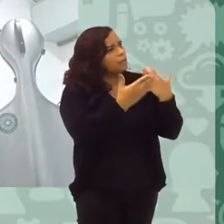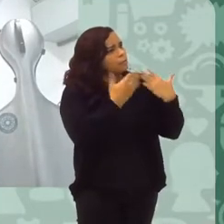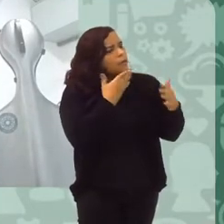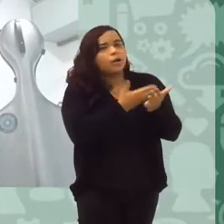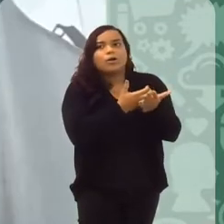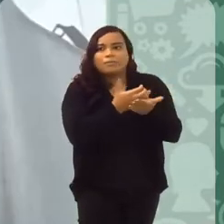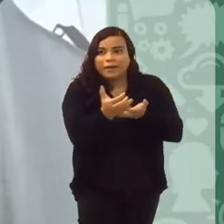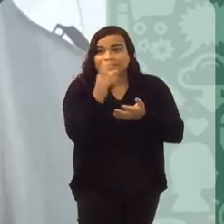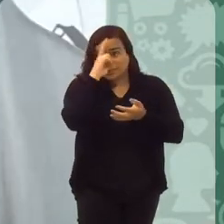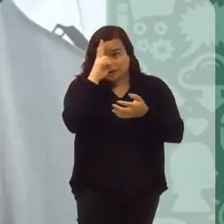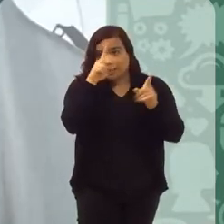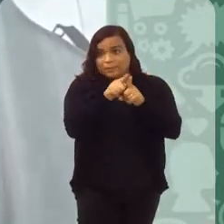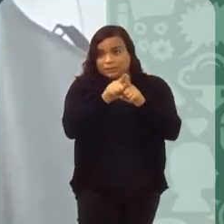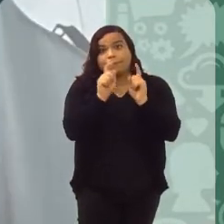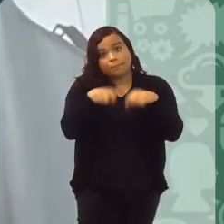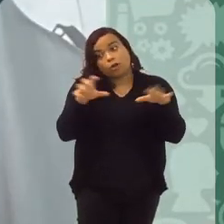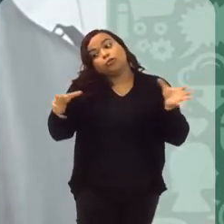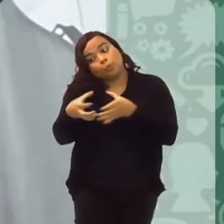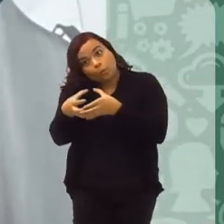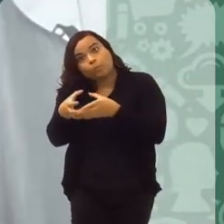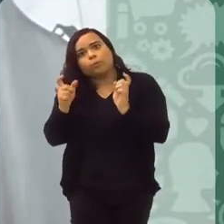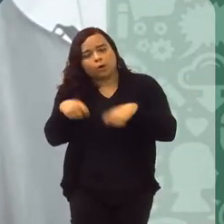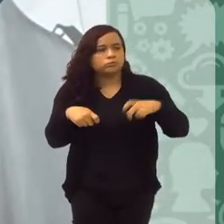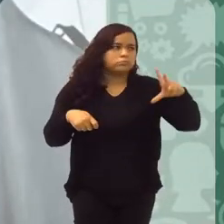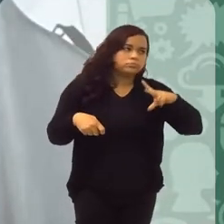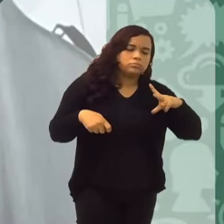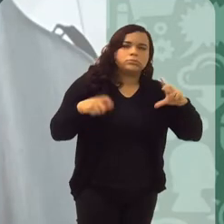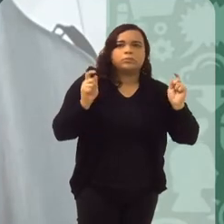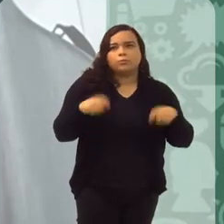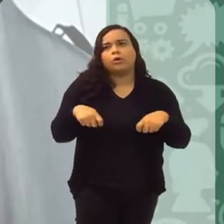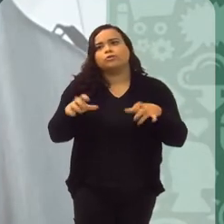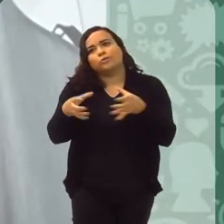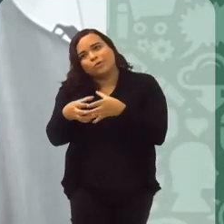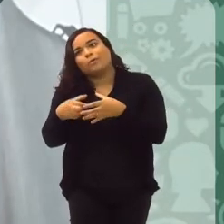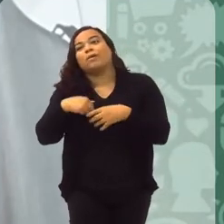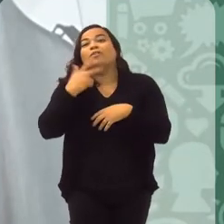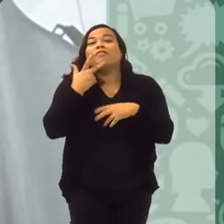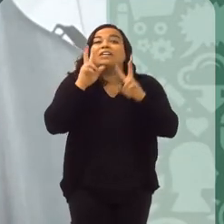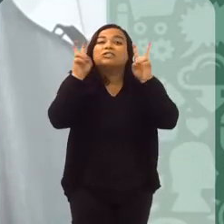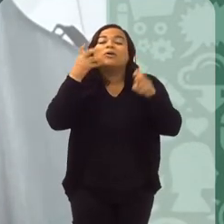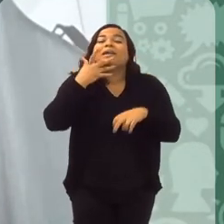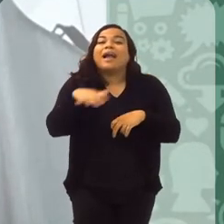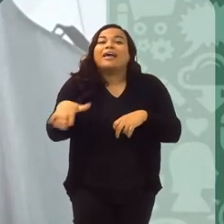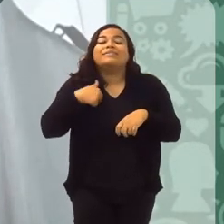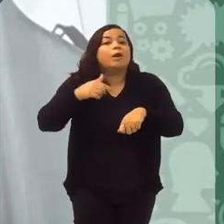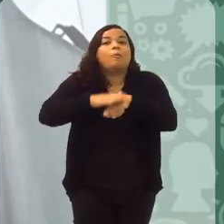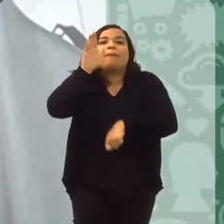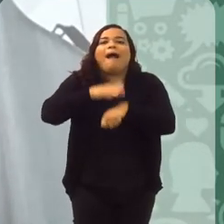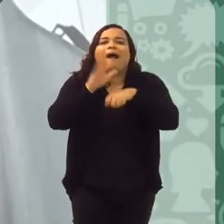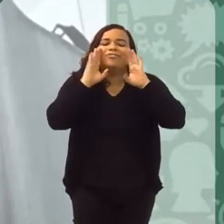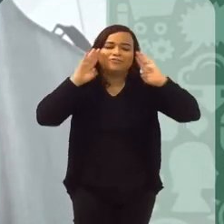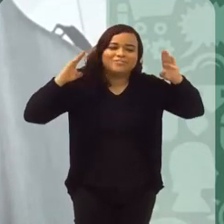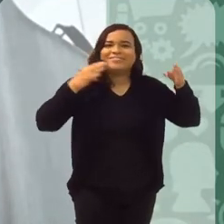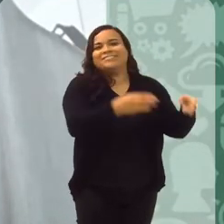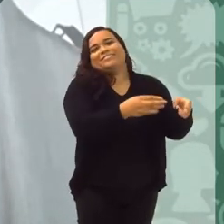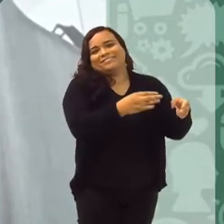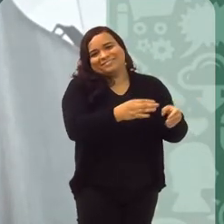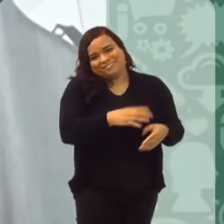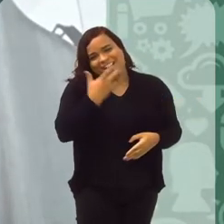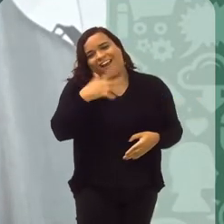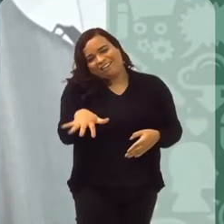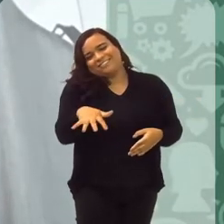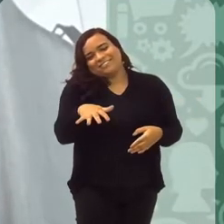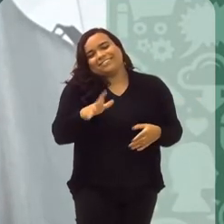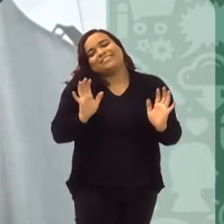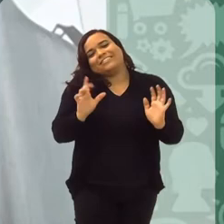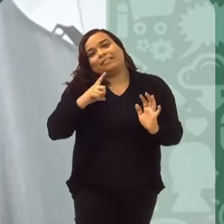você, se lembrando que a gente pode trabalhar num grupo também, né? Eu falei de criança porque eu fico mais com criança na cabeça, eu mexo